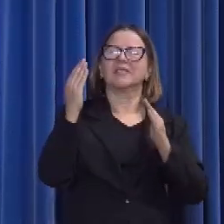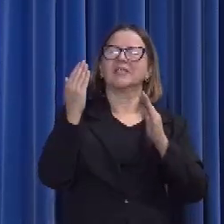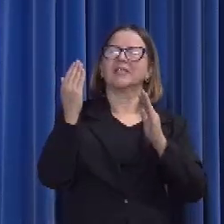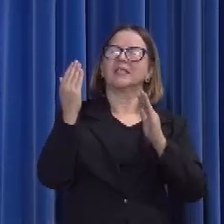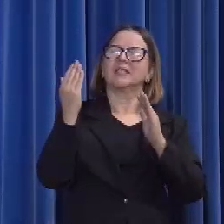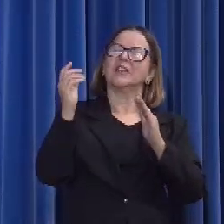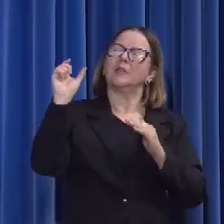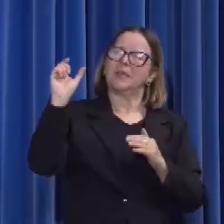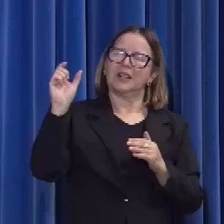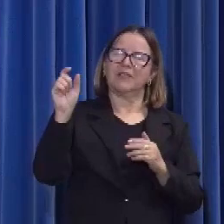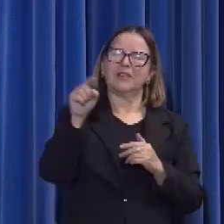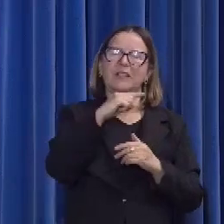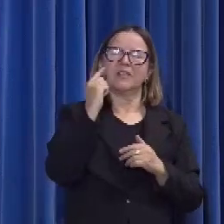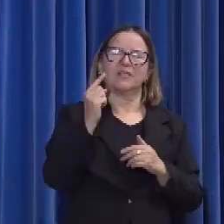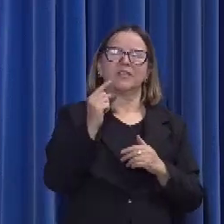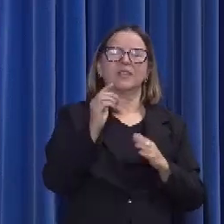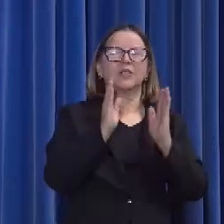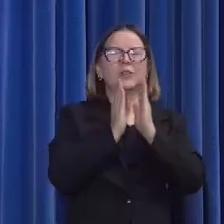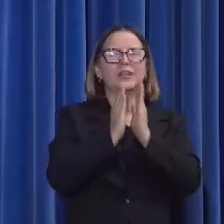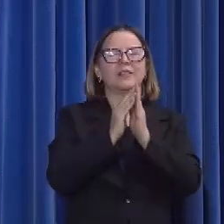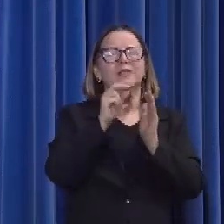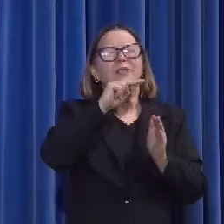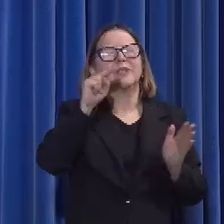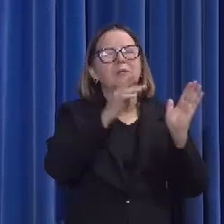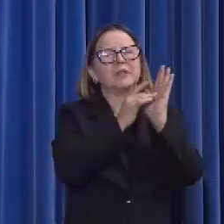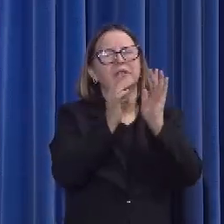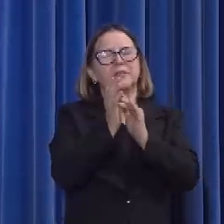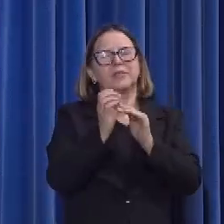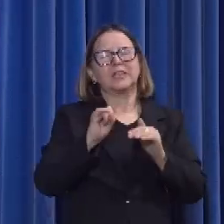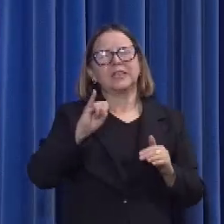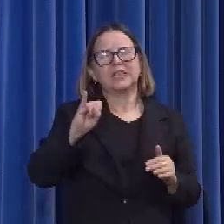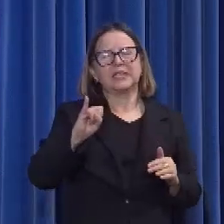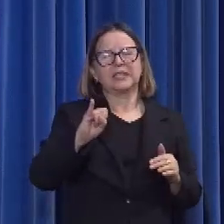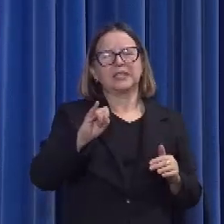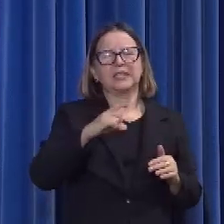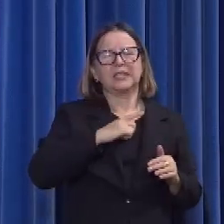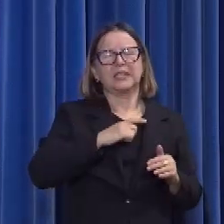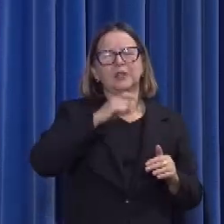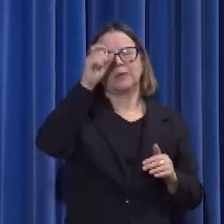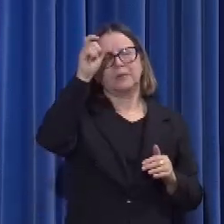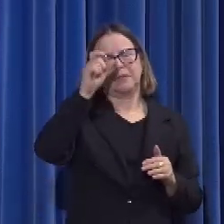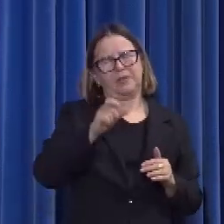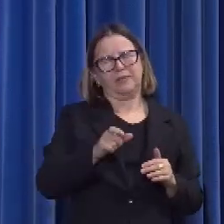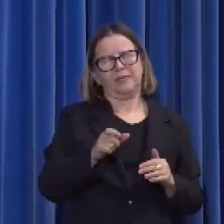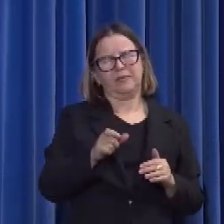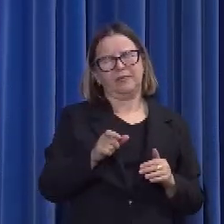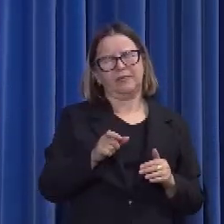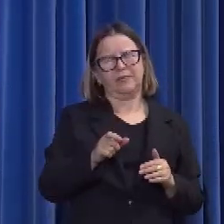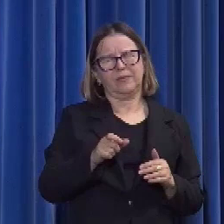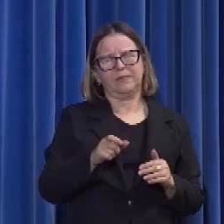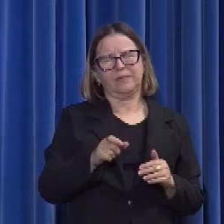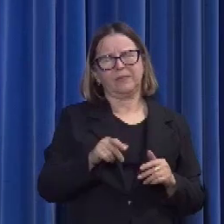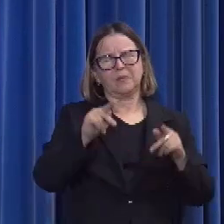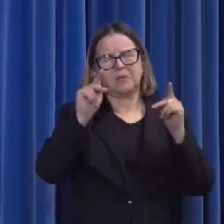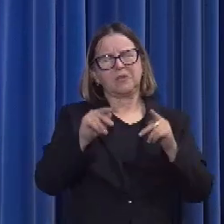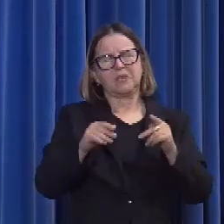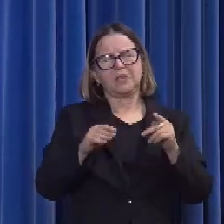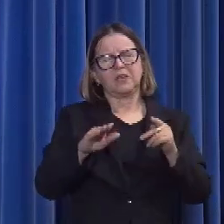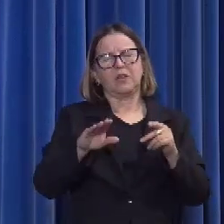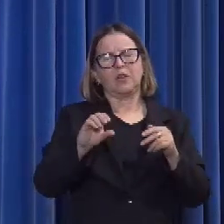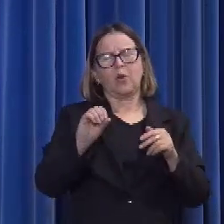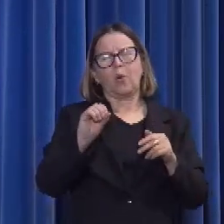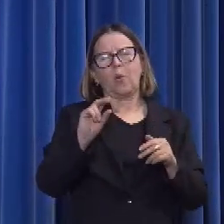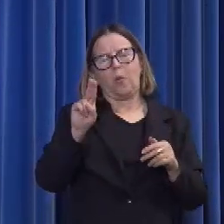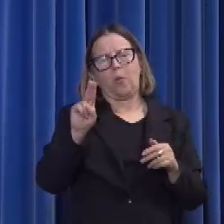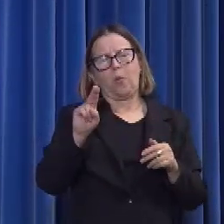Jesus, é que se alguma pessoa aqui presente, via internet, ainda não tem essa